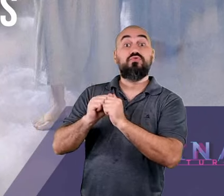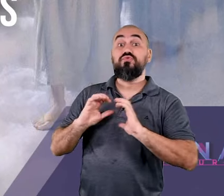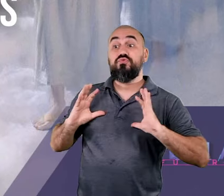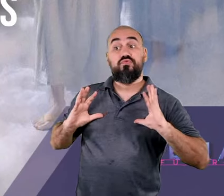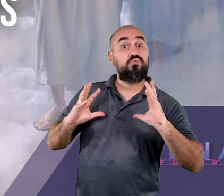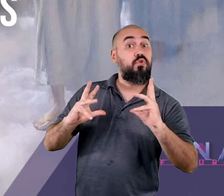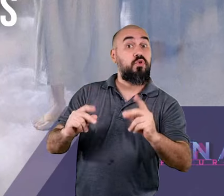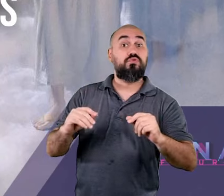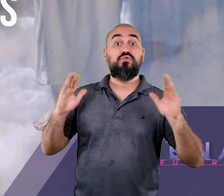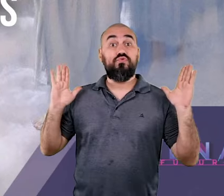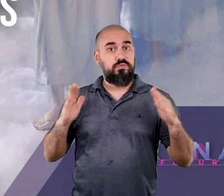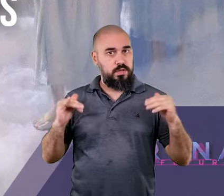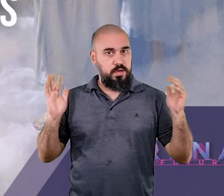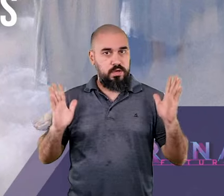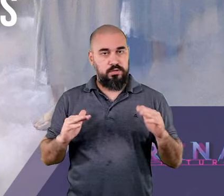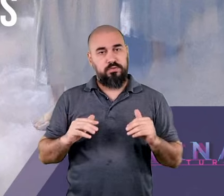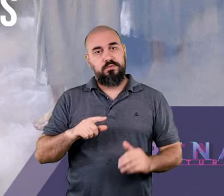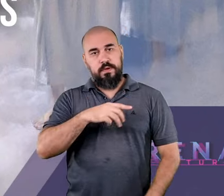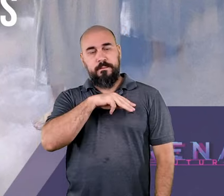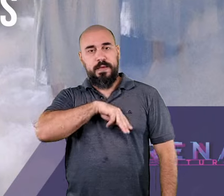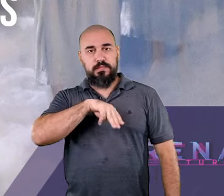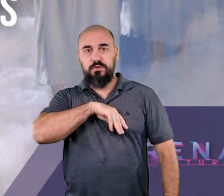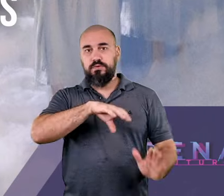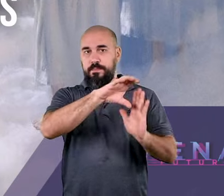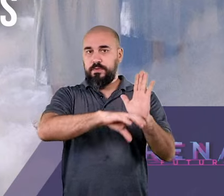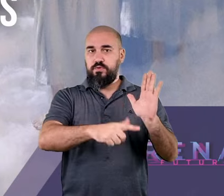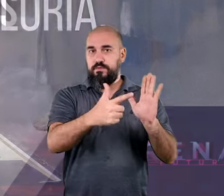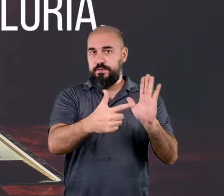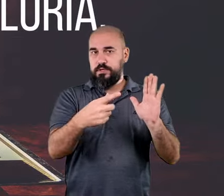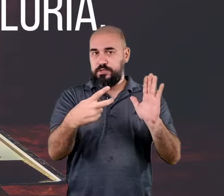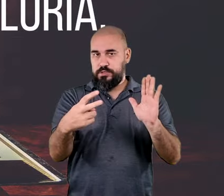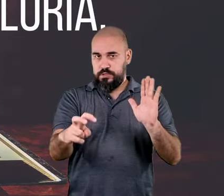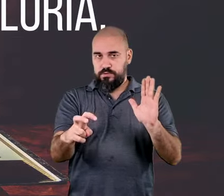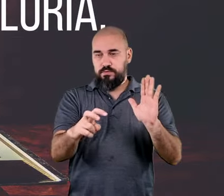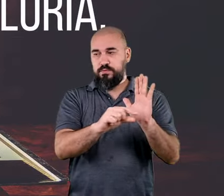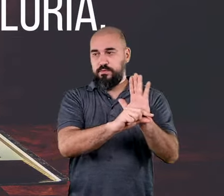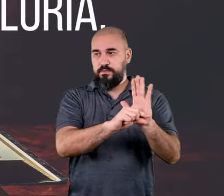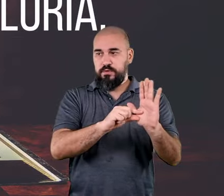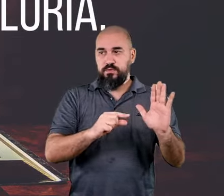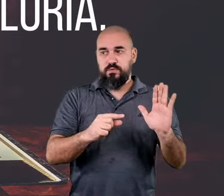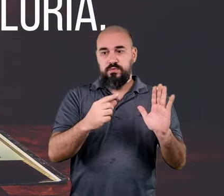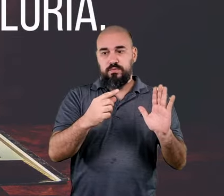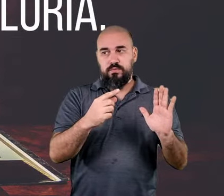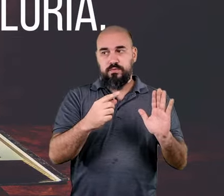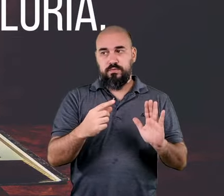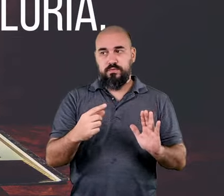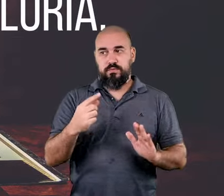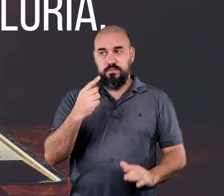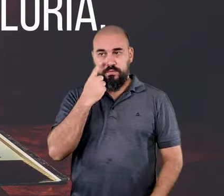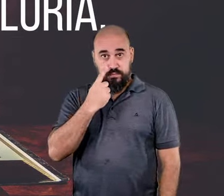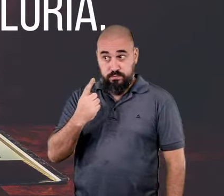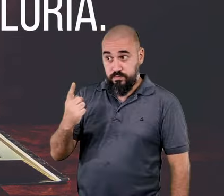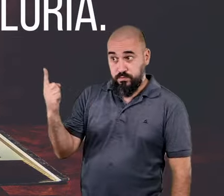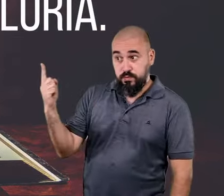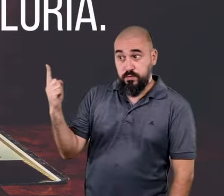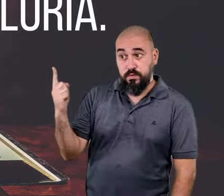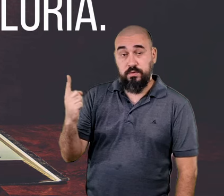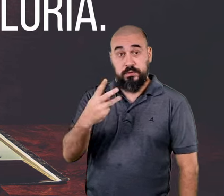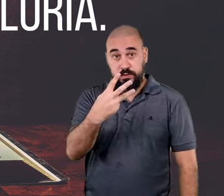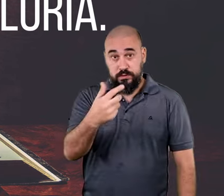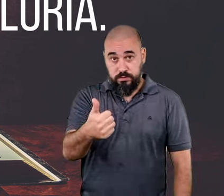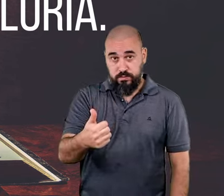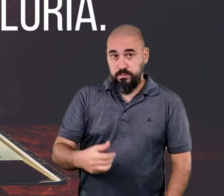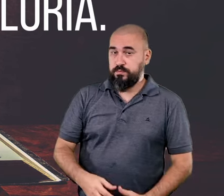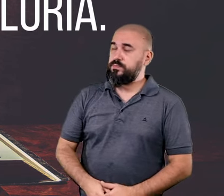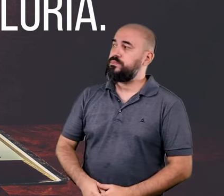como está em Mateus capítulo 25, versículo 31. Vamos ler juntos? Quando o Filho do Homem vier na sua